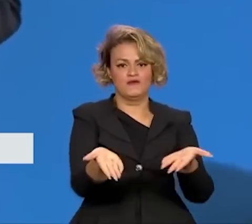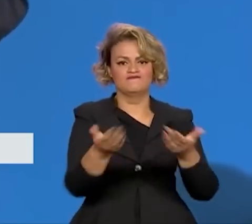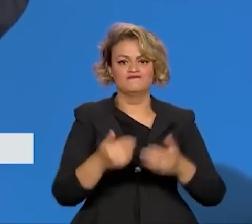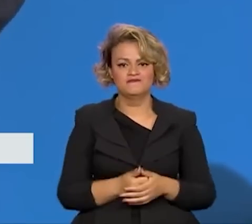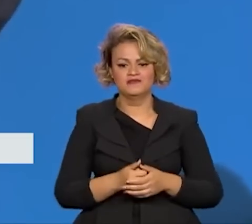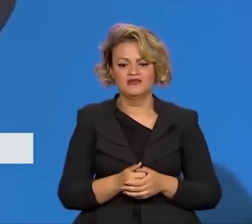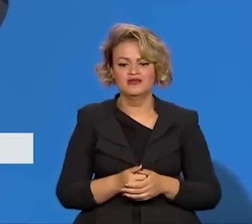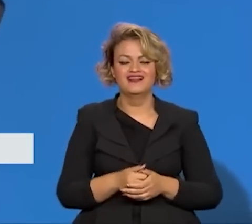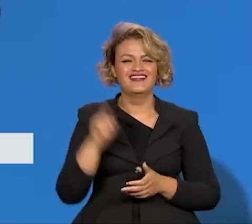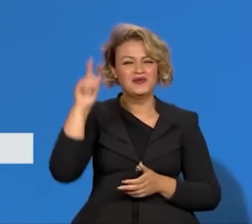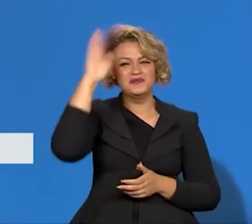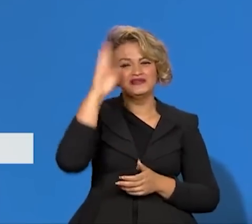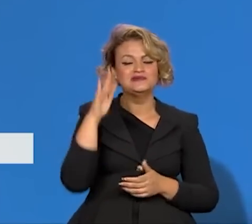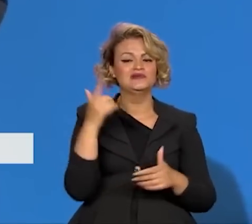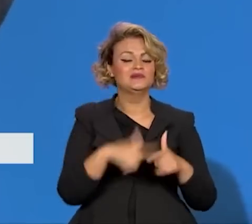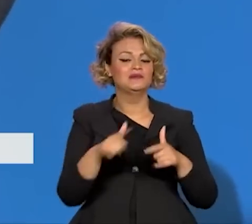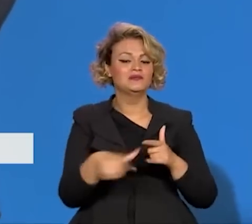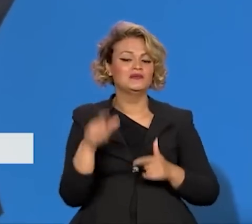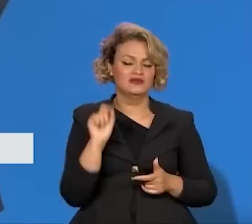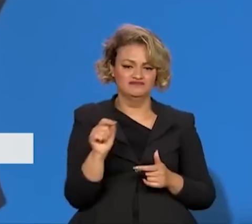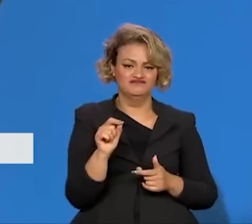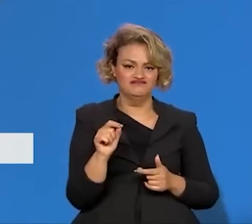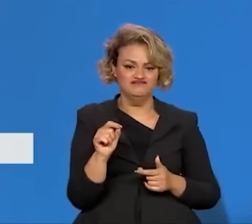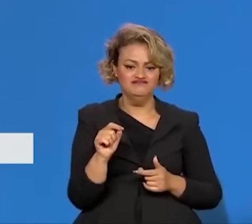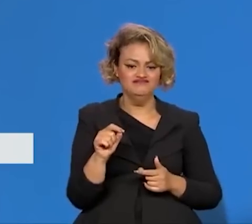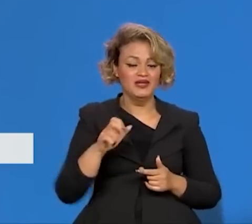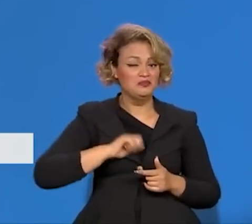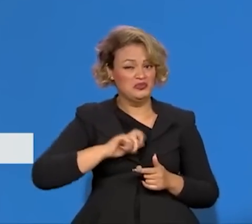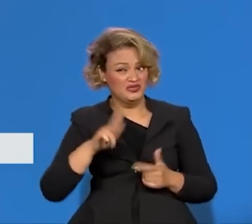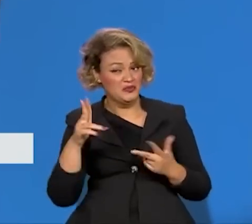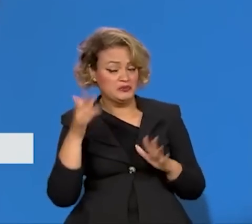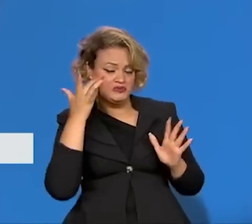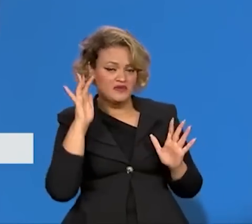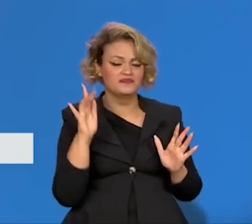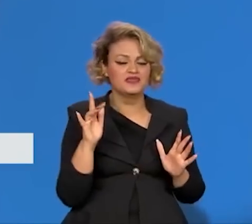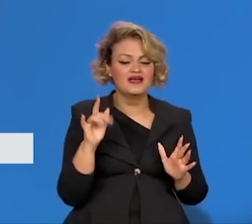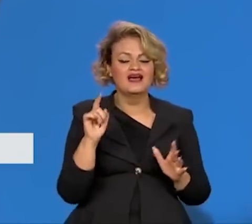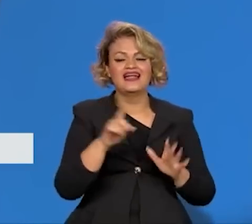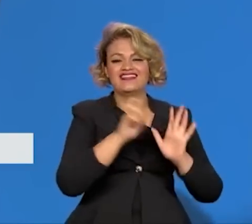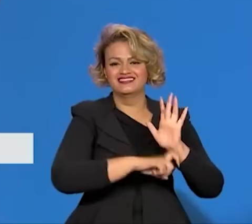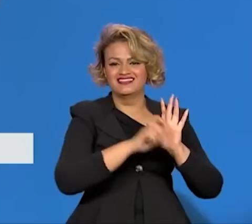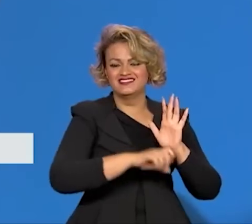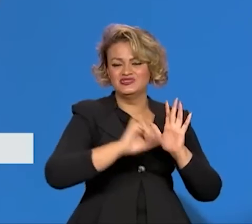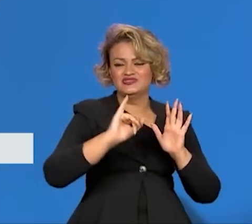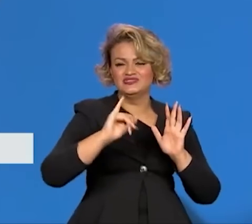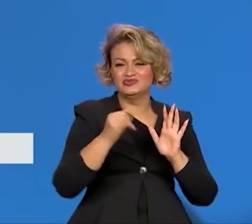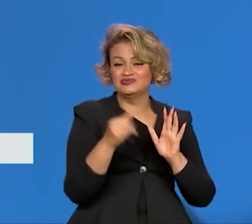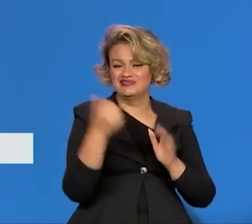Nós temos um problema no Brasil, primeiro-ministro, que Portugal não sei se tem, é que a nossa taxa de juros é muito